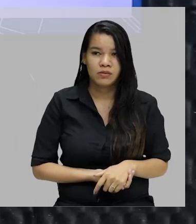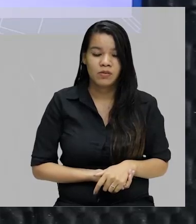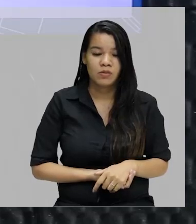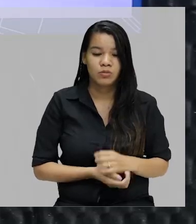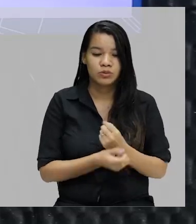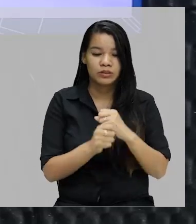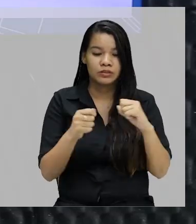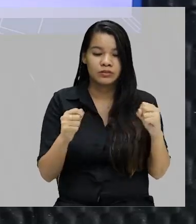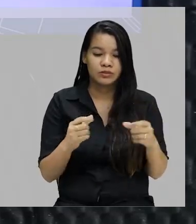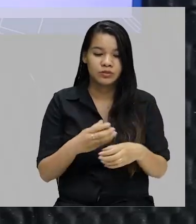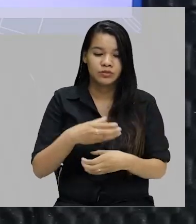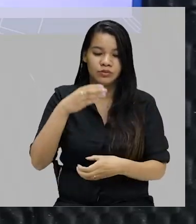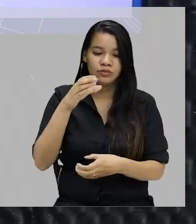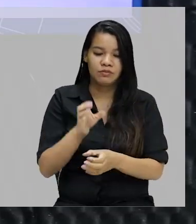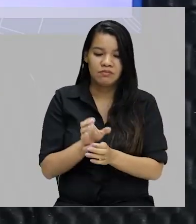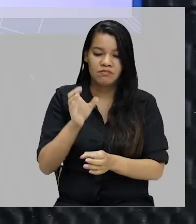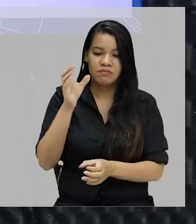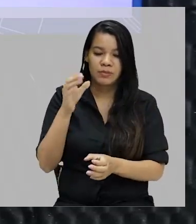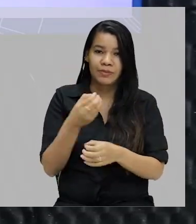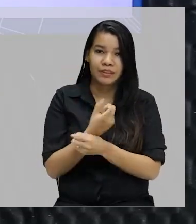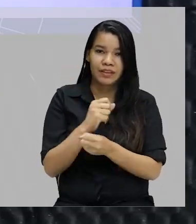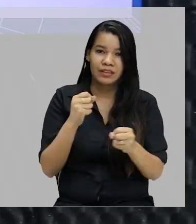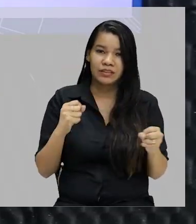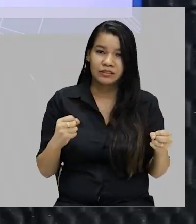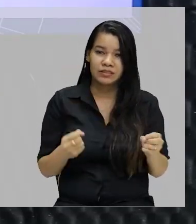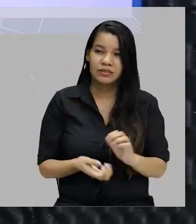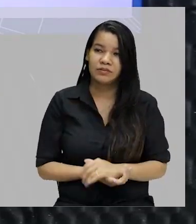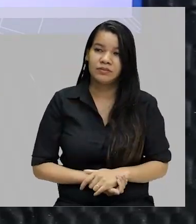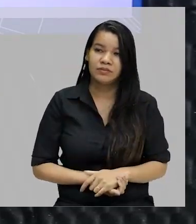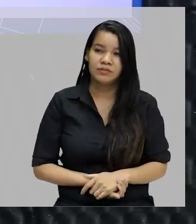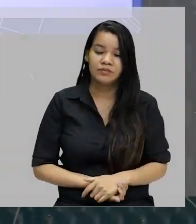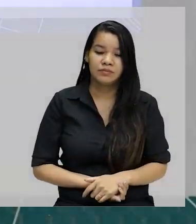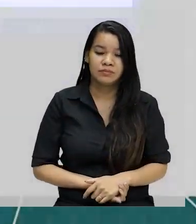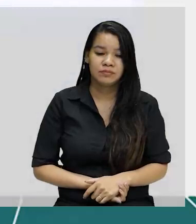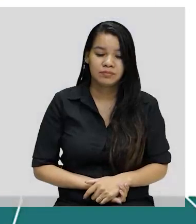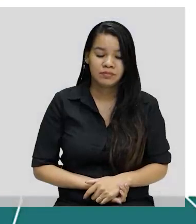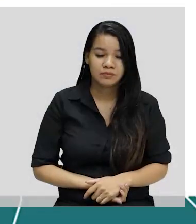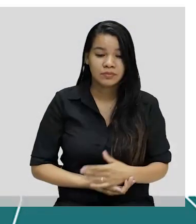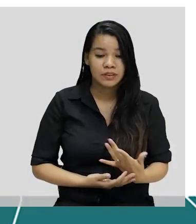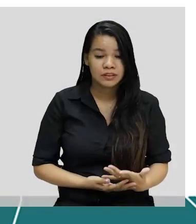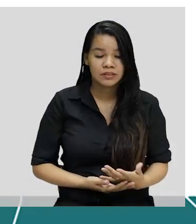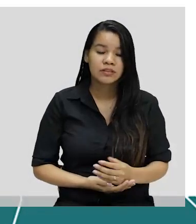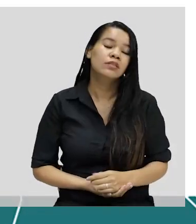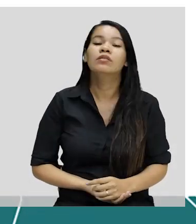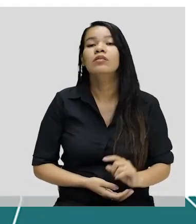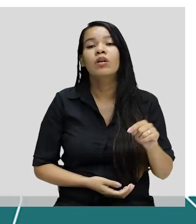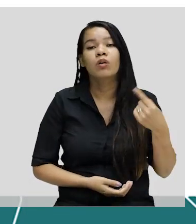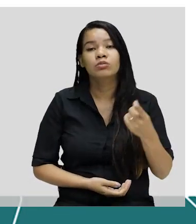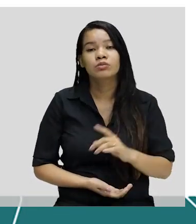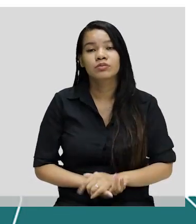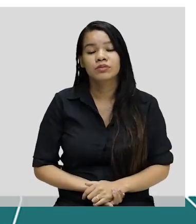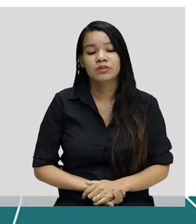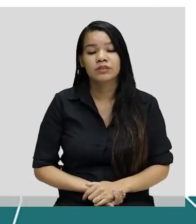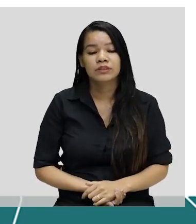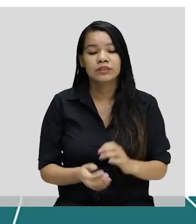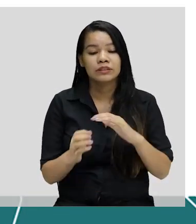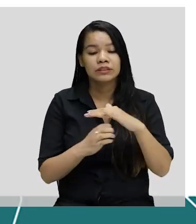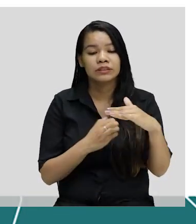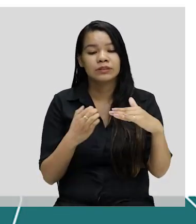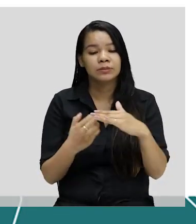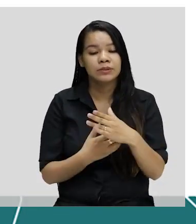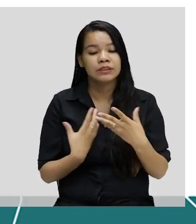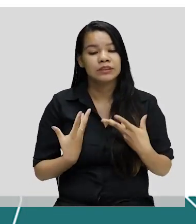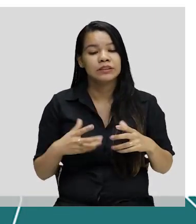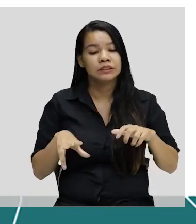vaso. Quando eu digo no canto da sala um grande vaso, quer dizer que havia um grande vaso, fica subentendido. Então, outro caso, ó, as empresas